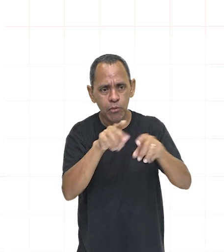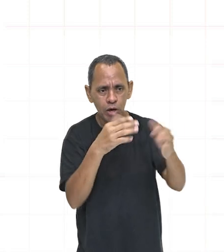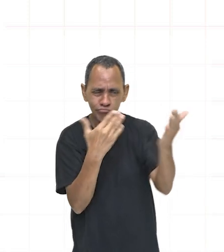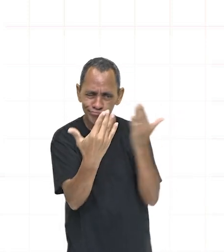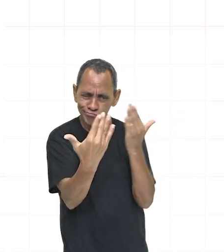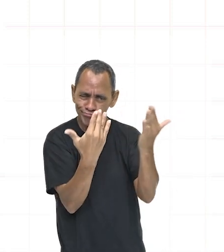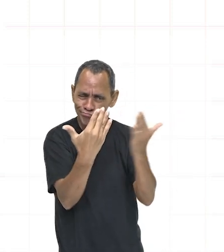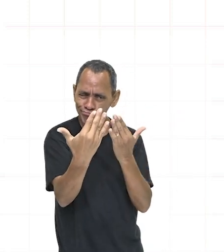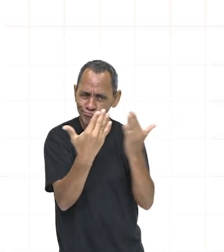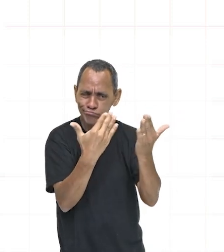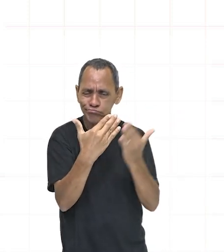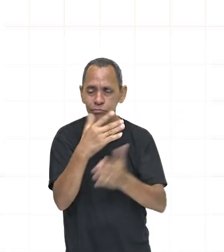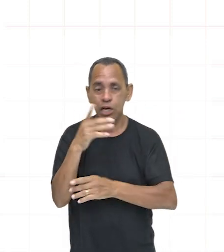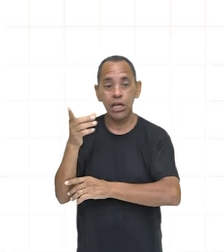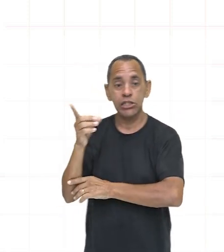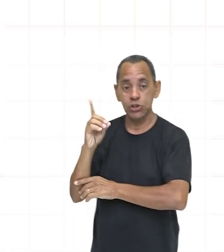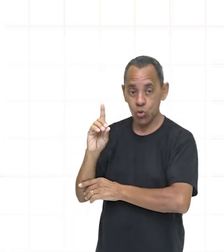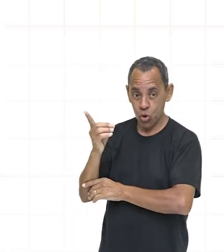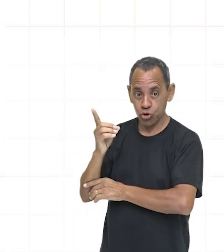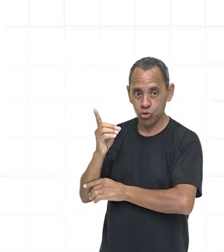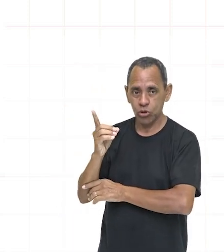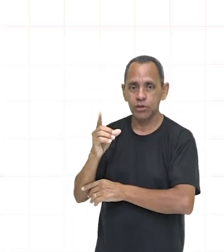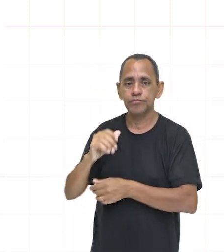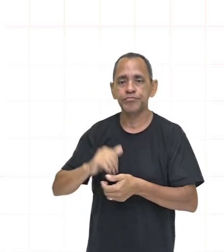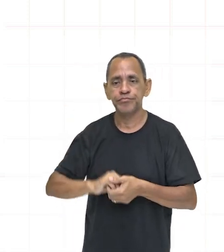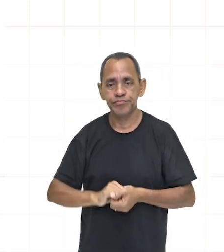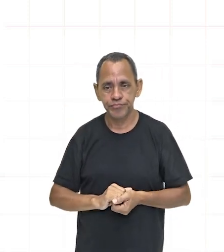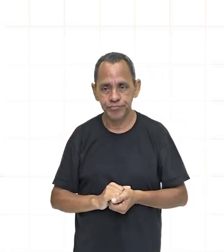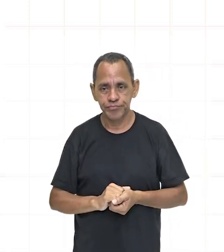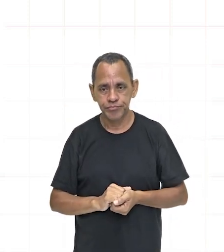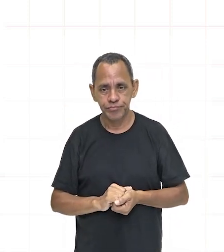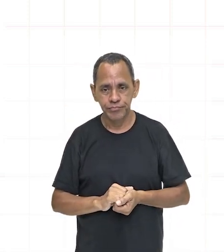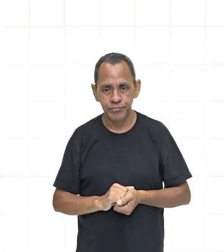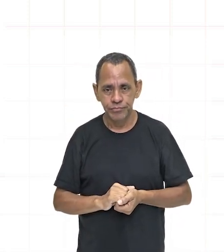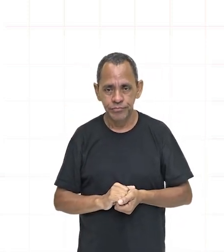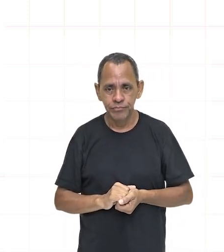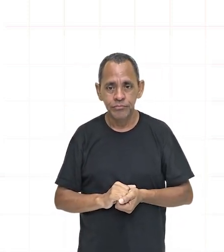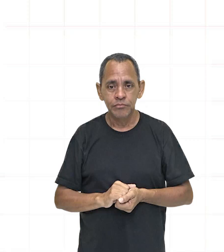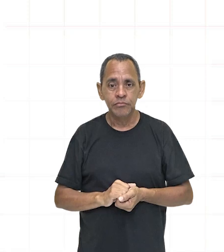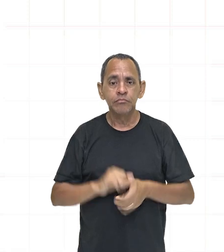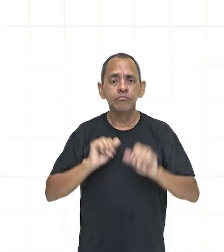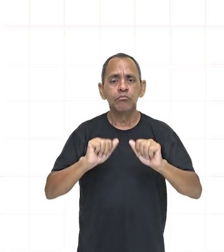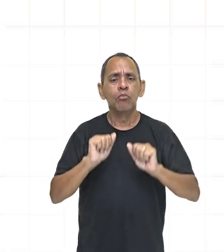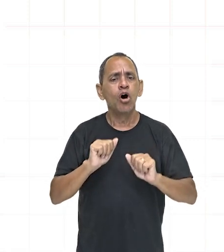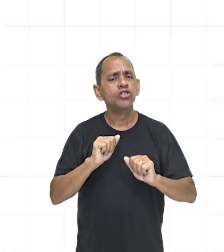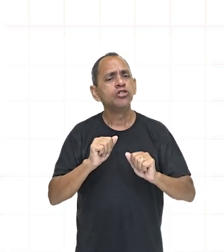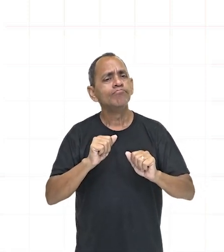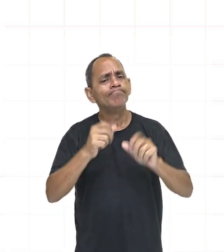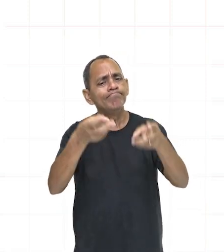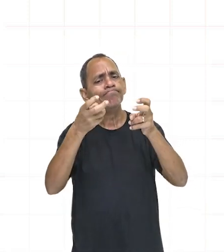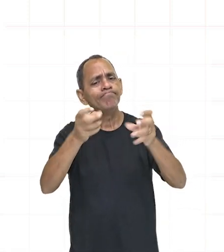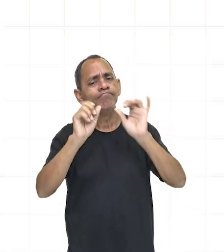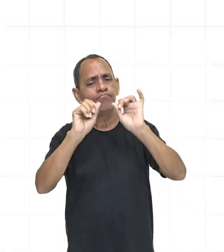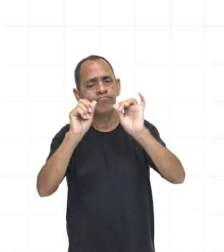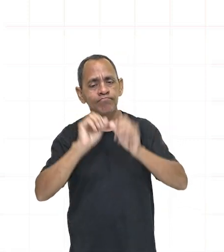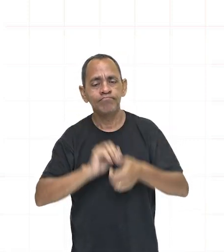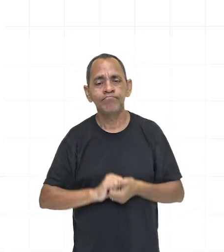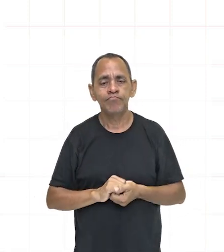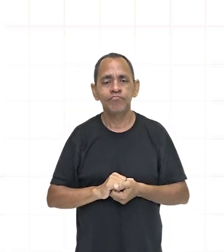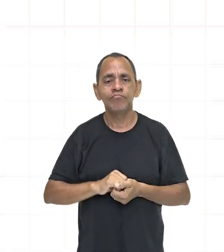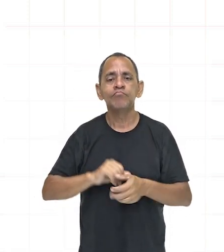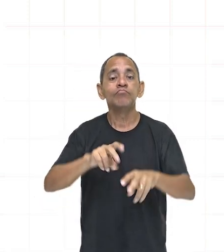comparando aí ao dólar estadunidense, tá? Então, a gente pode verificar tudo isso através